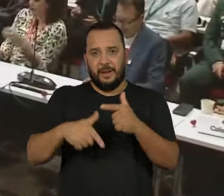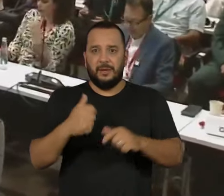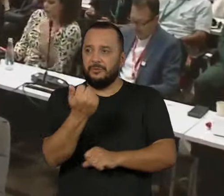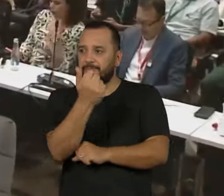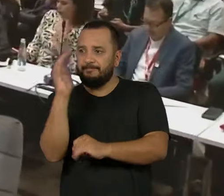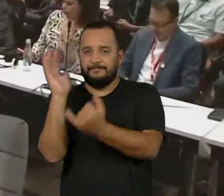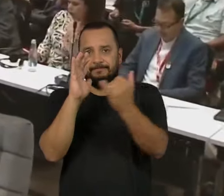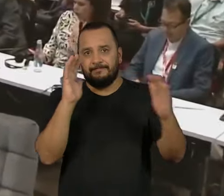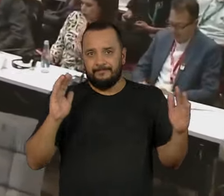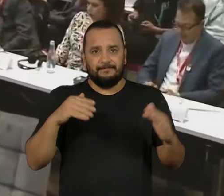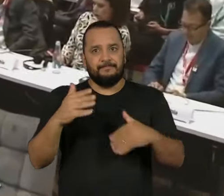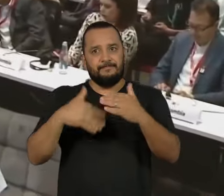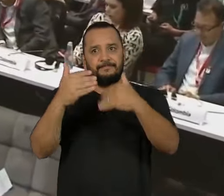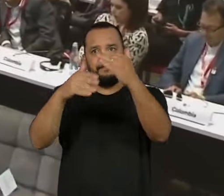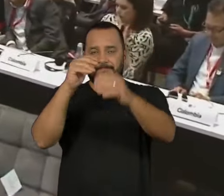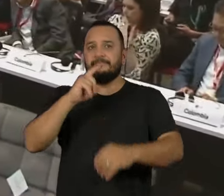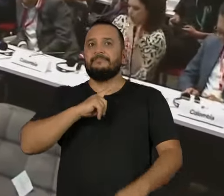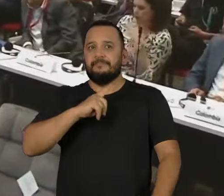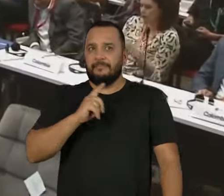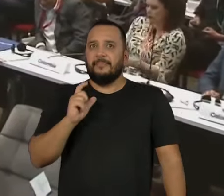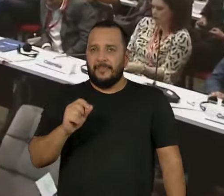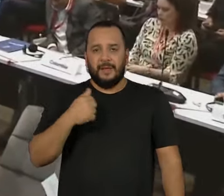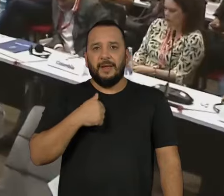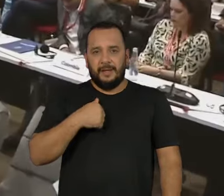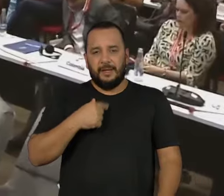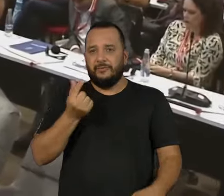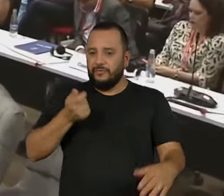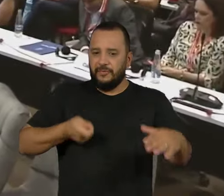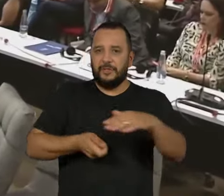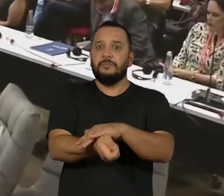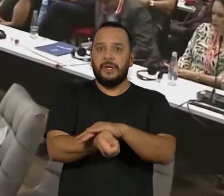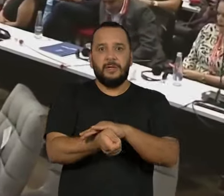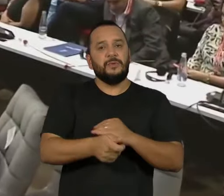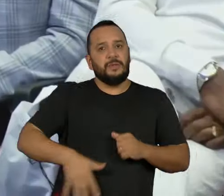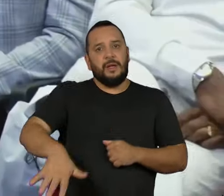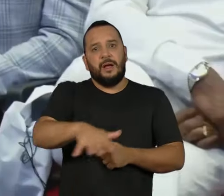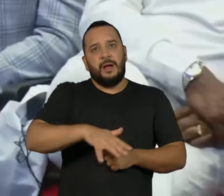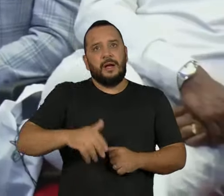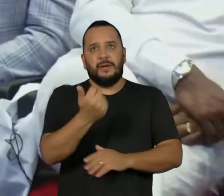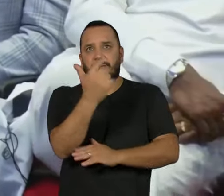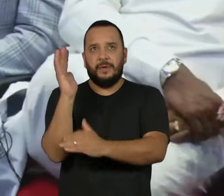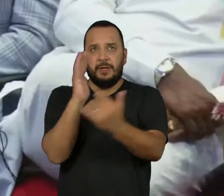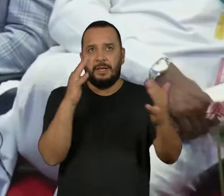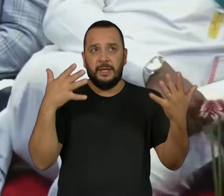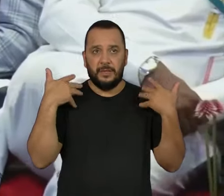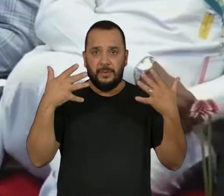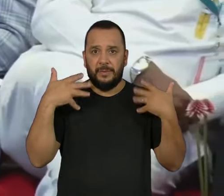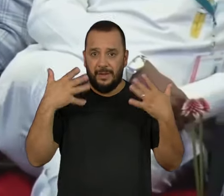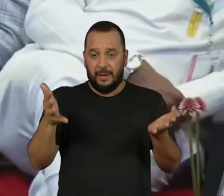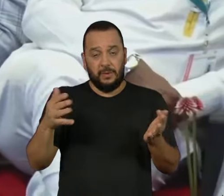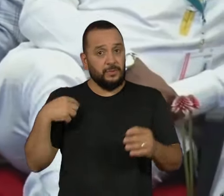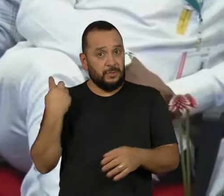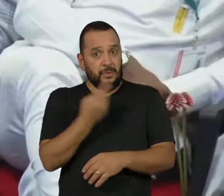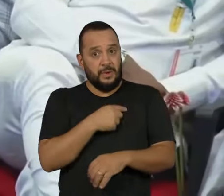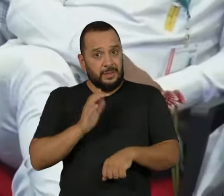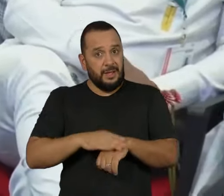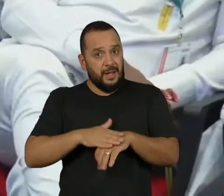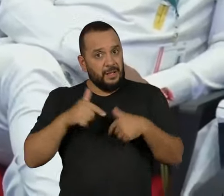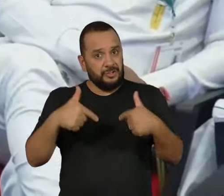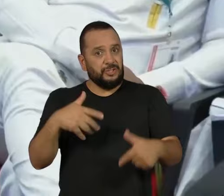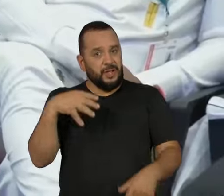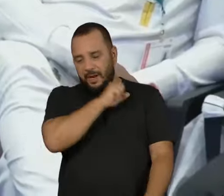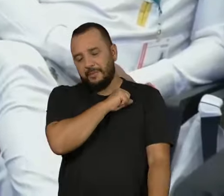tem o Fundo de Floresta Tropical para Sempre sendo desenhado. A gente precisa agir de forma rápida, coordenada, para